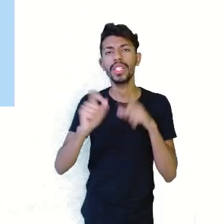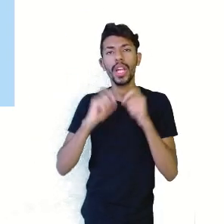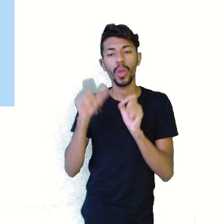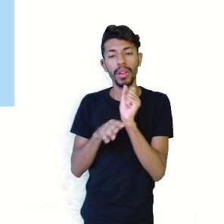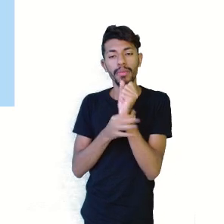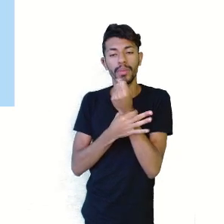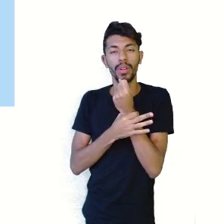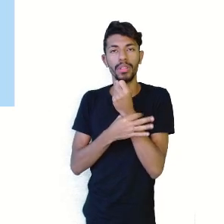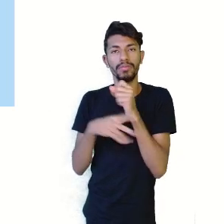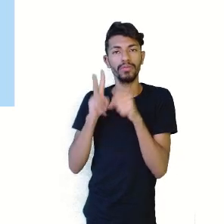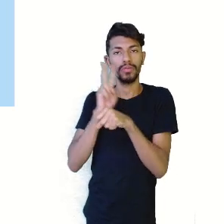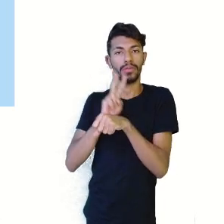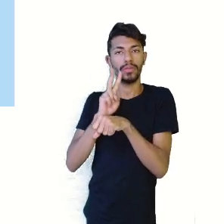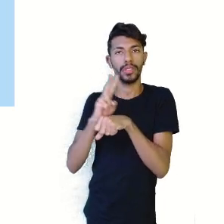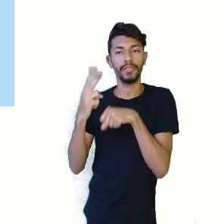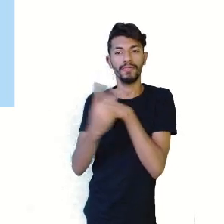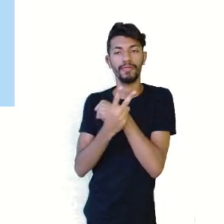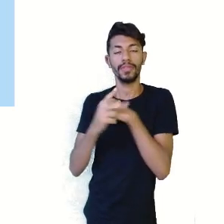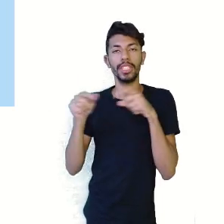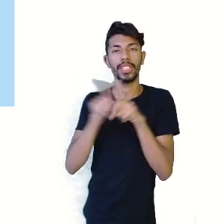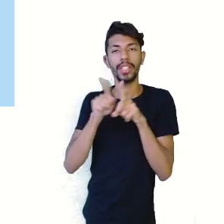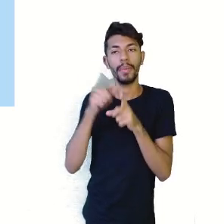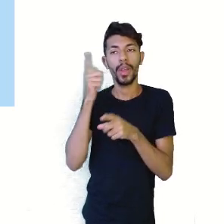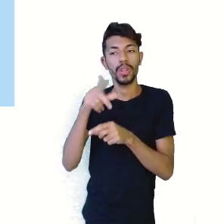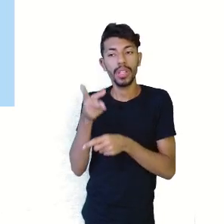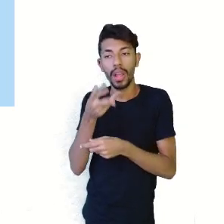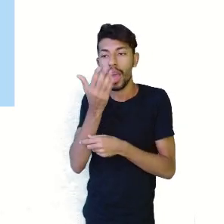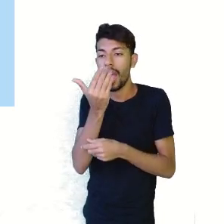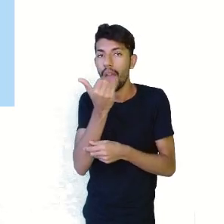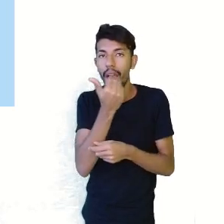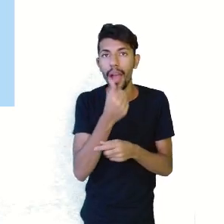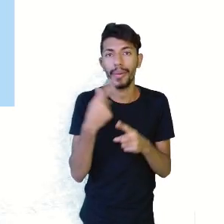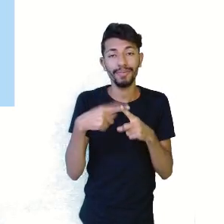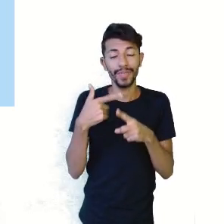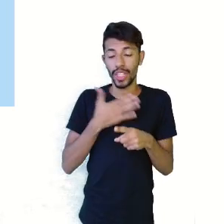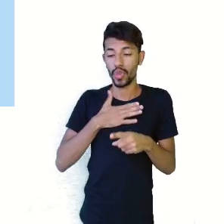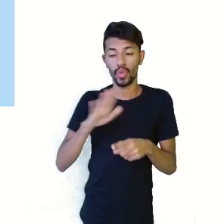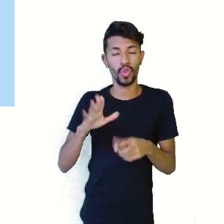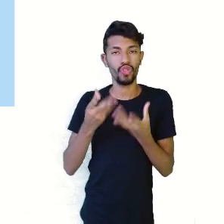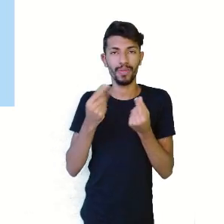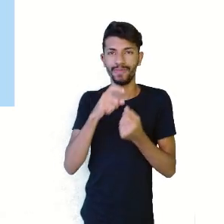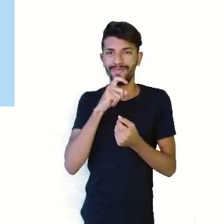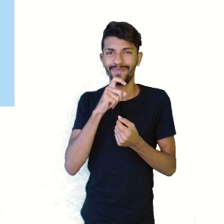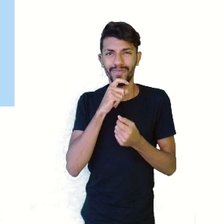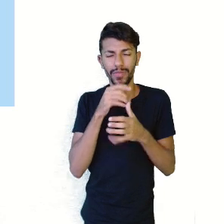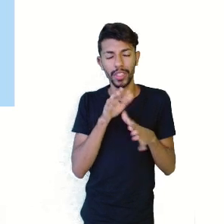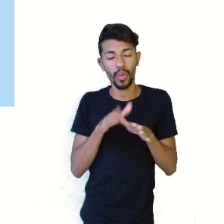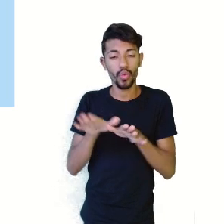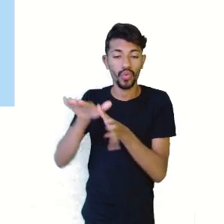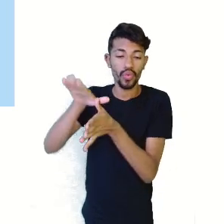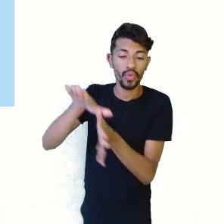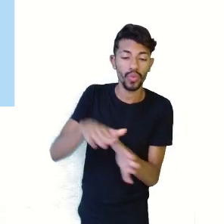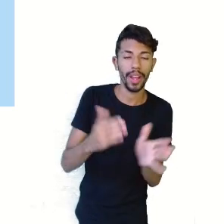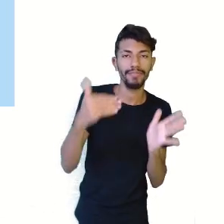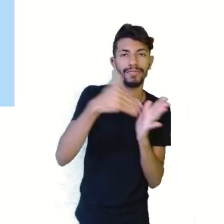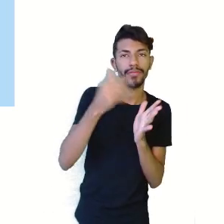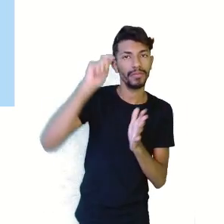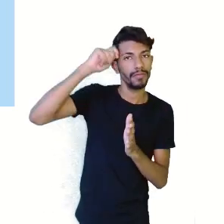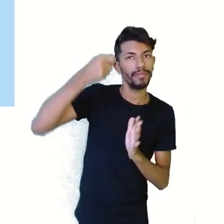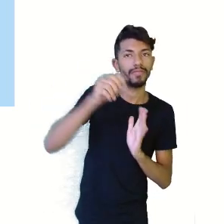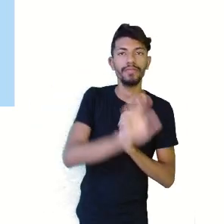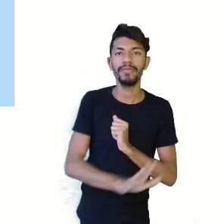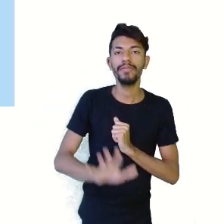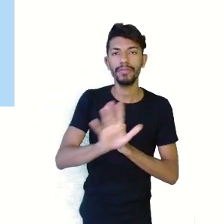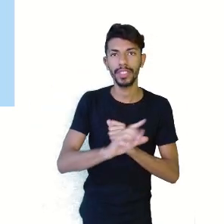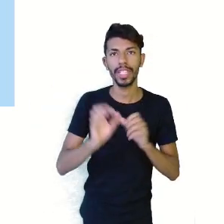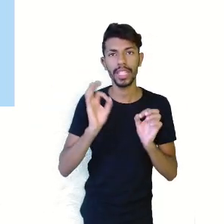alimentação durante esse período também. Elas já não gostam muito do frio, né? Essas aves que fazem a migração, e outras fazem a migração no sentido